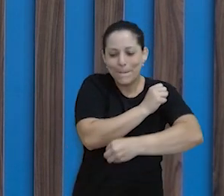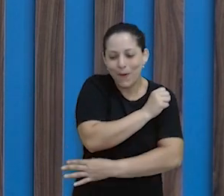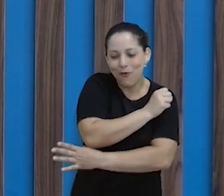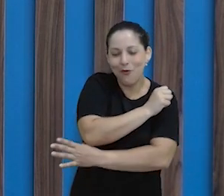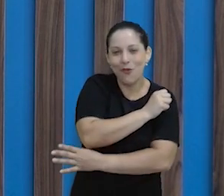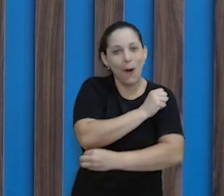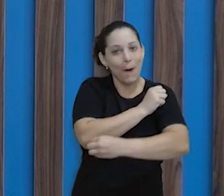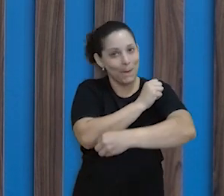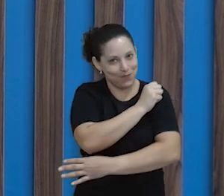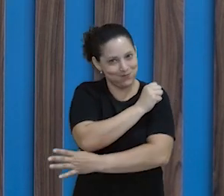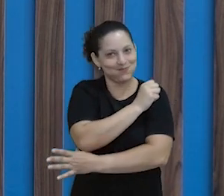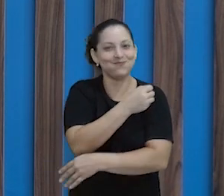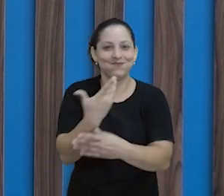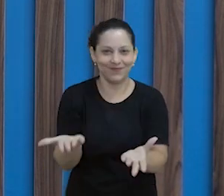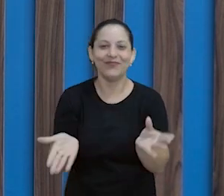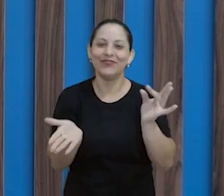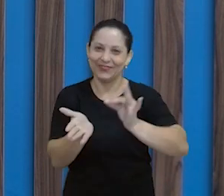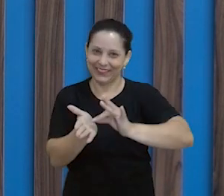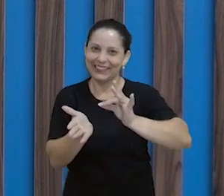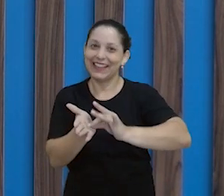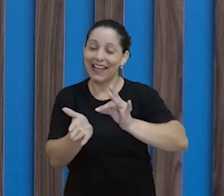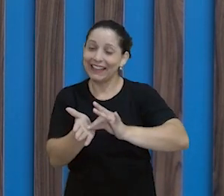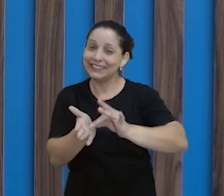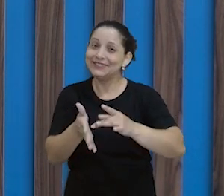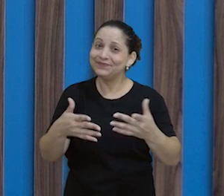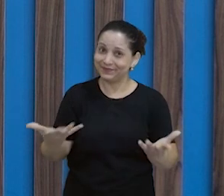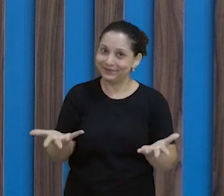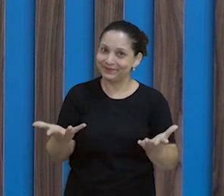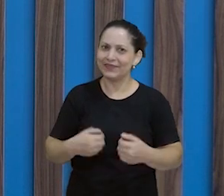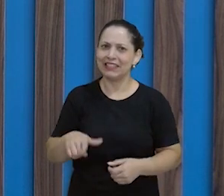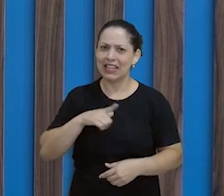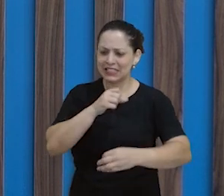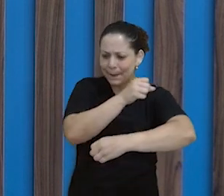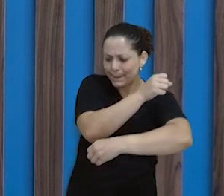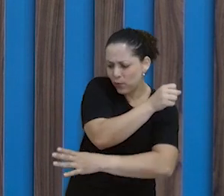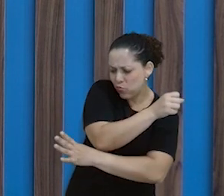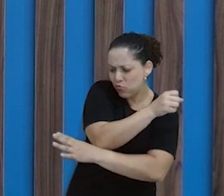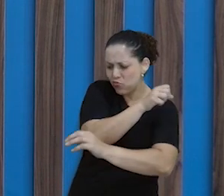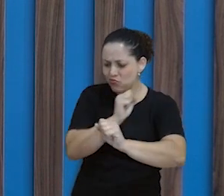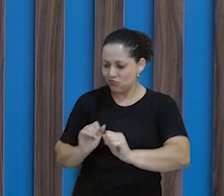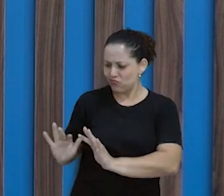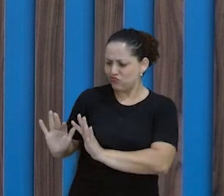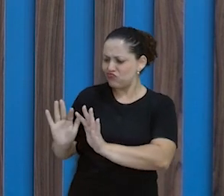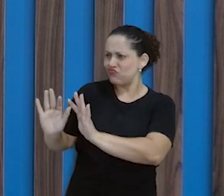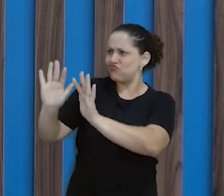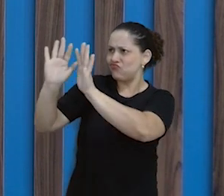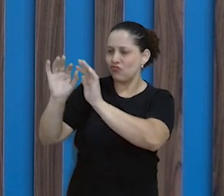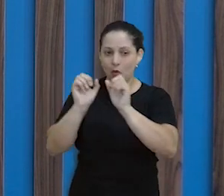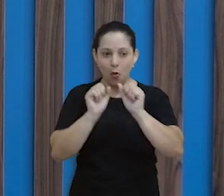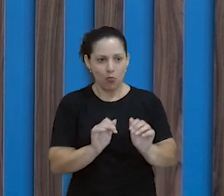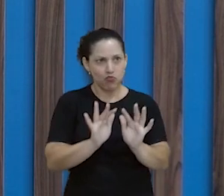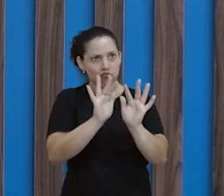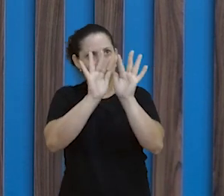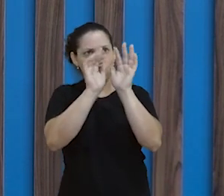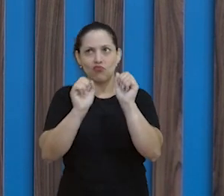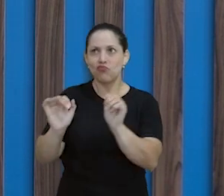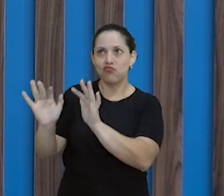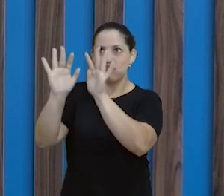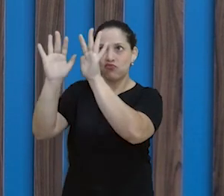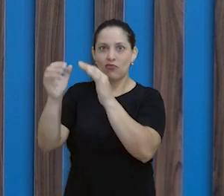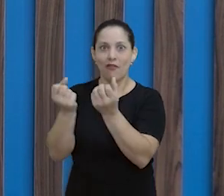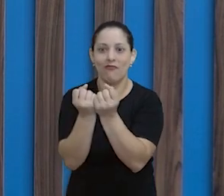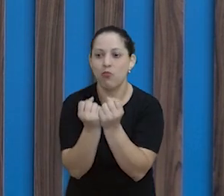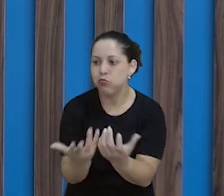São os puns desses ruminantes, né? E imagina uma superpopulação. Nós íamos ter aqui um colapso, nosso